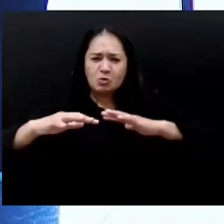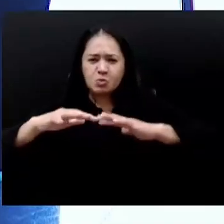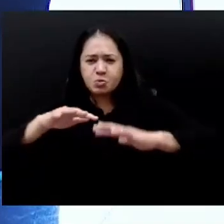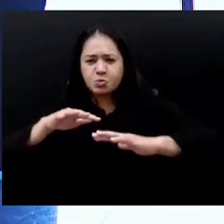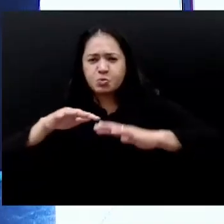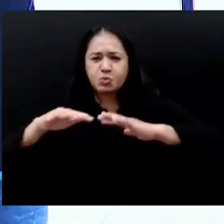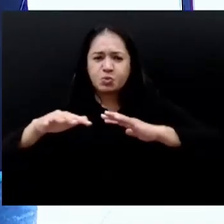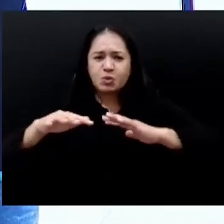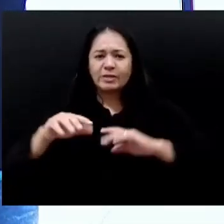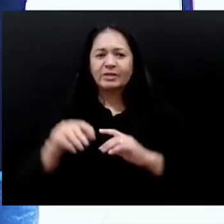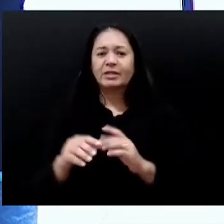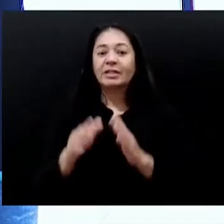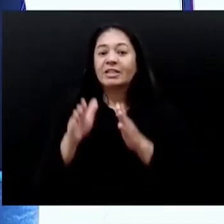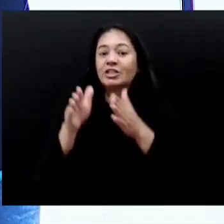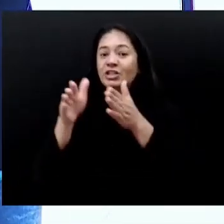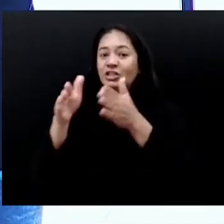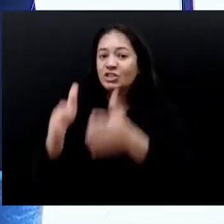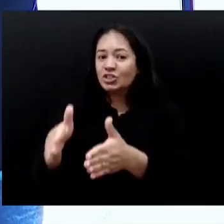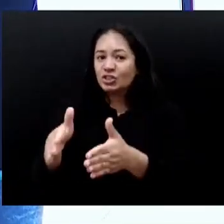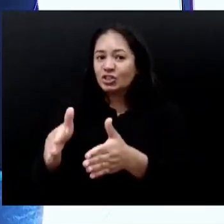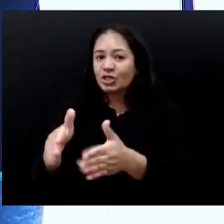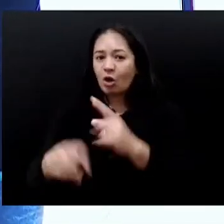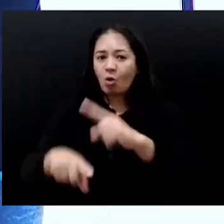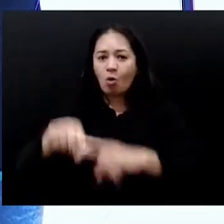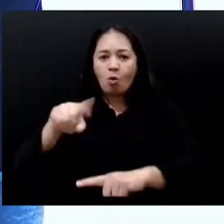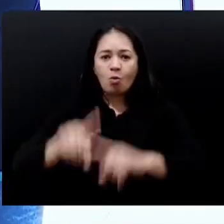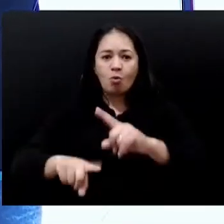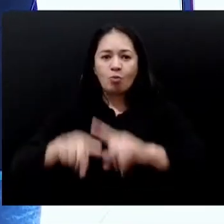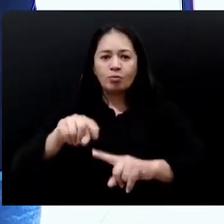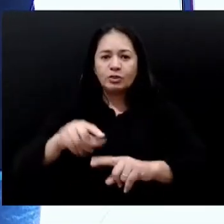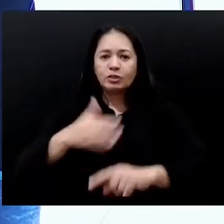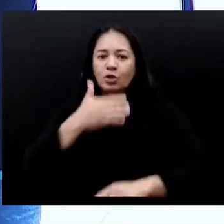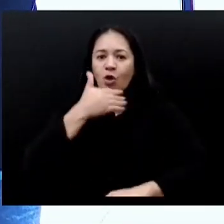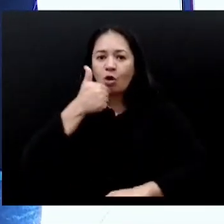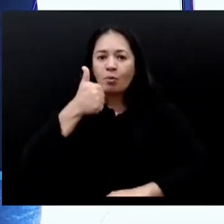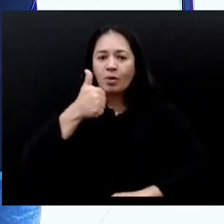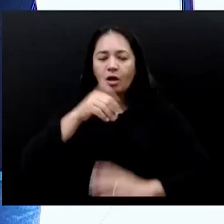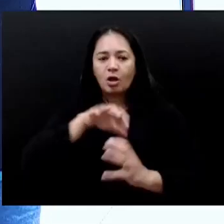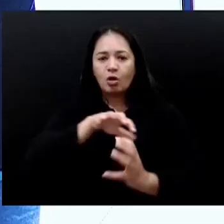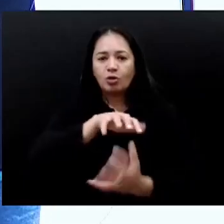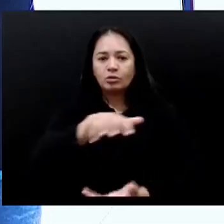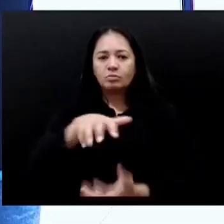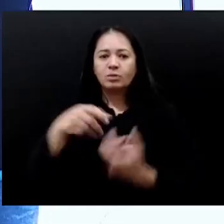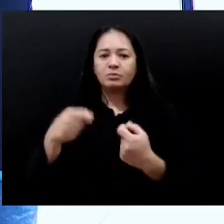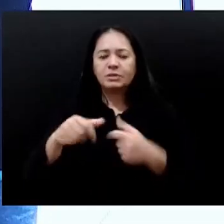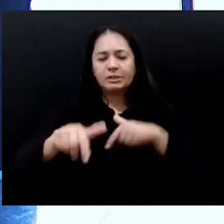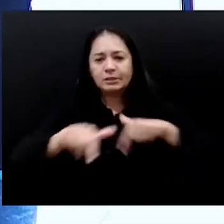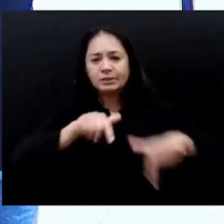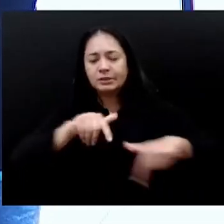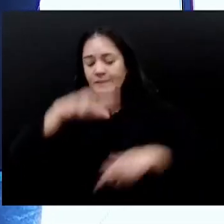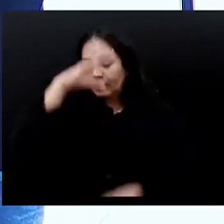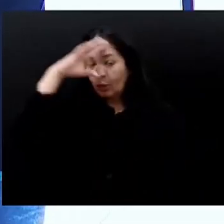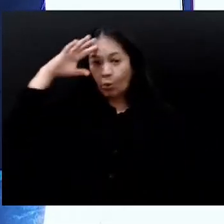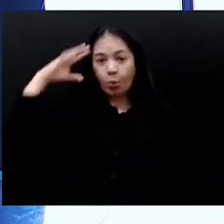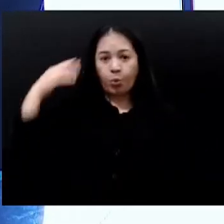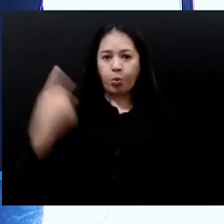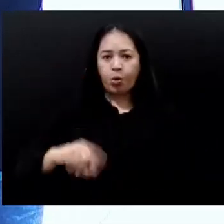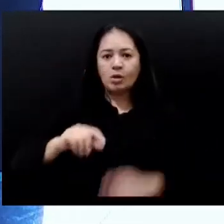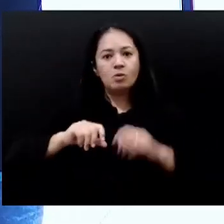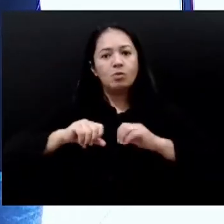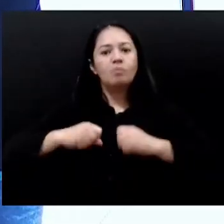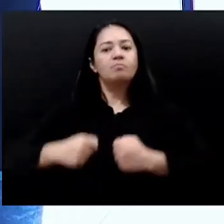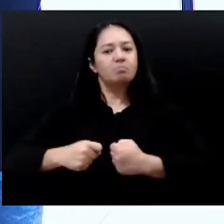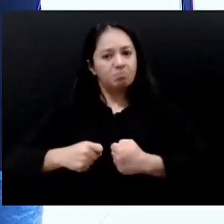chega a ter um produto considerado o melhor do mundo, tem que ter trabalhado muito, tem que ter sido, sem